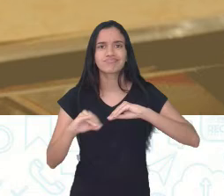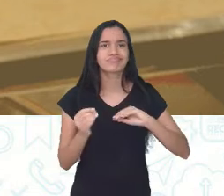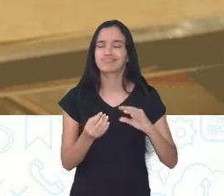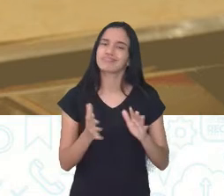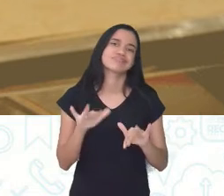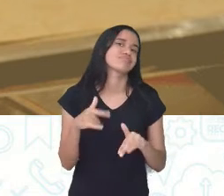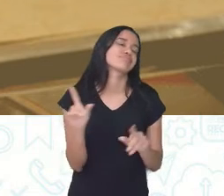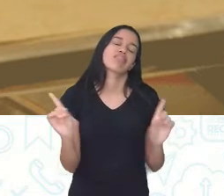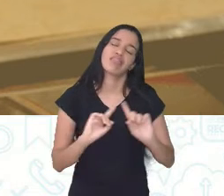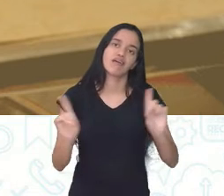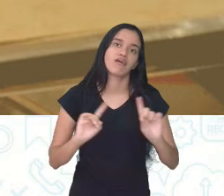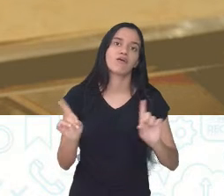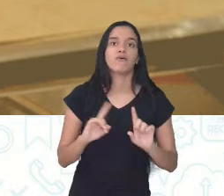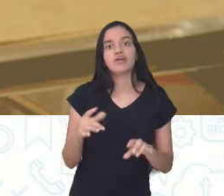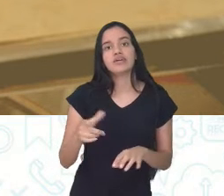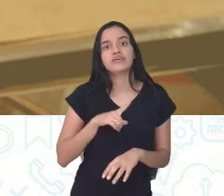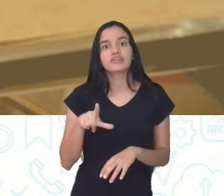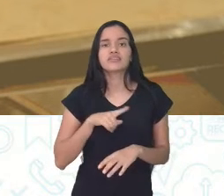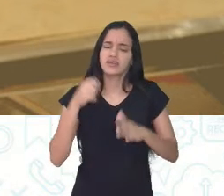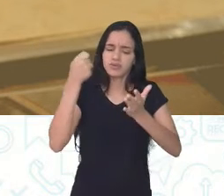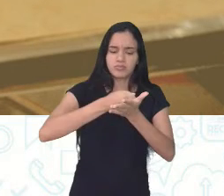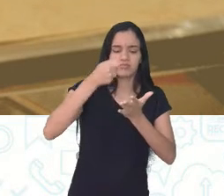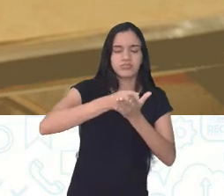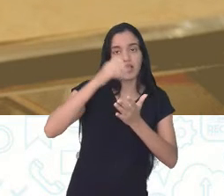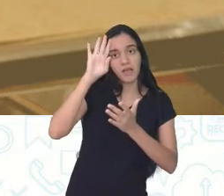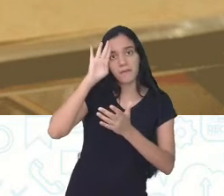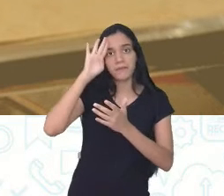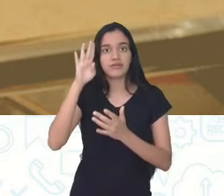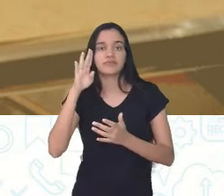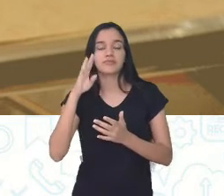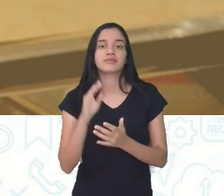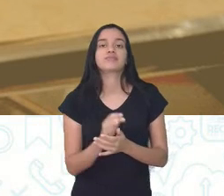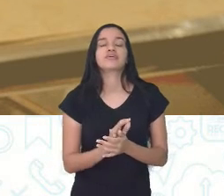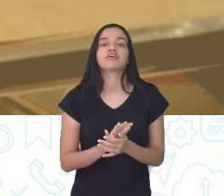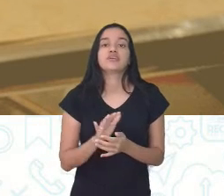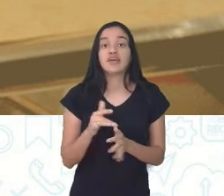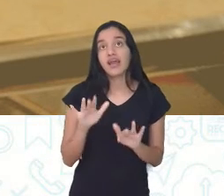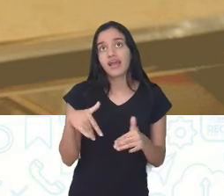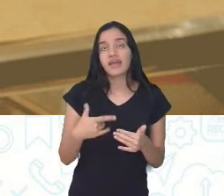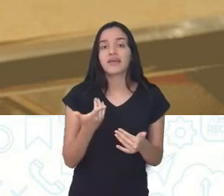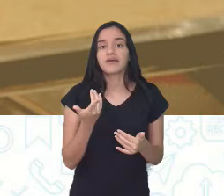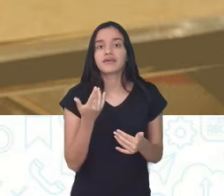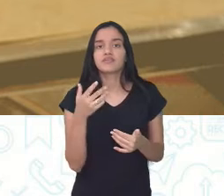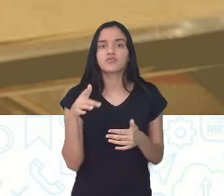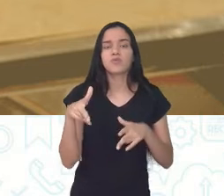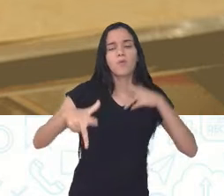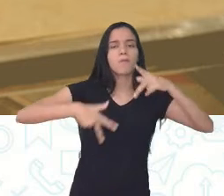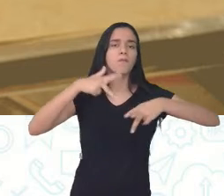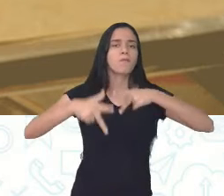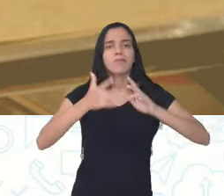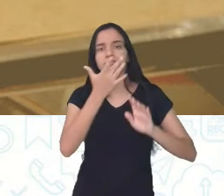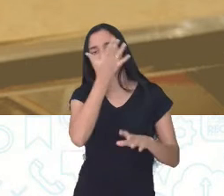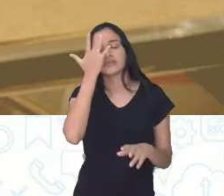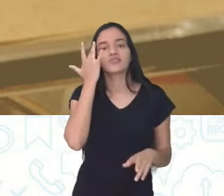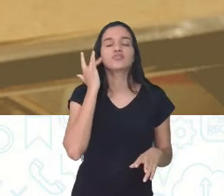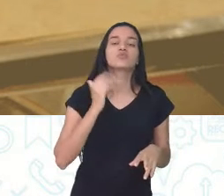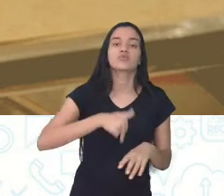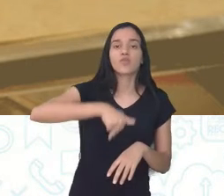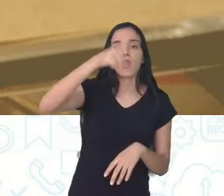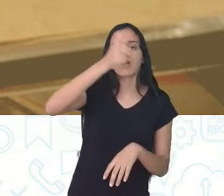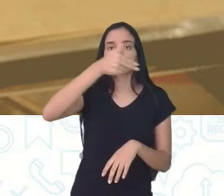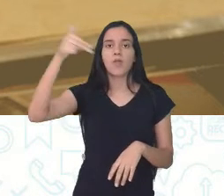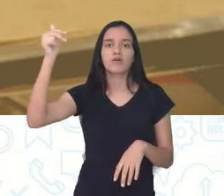muito fluido, não. Existia essa resistência, principalmente, né, desse pessoal do norte e do nordeste,